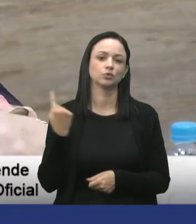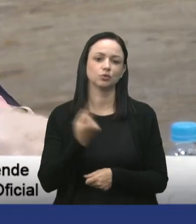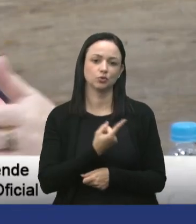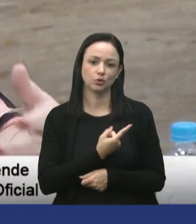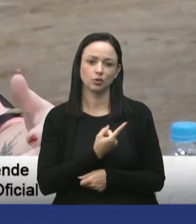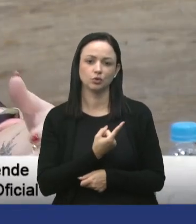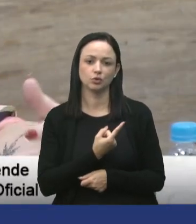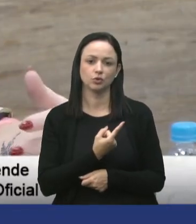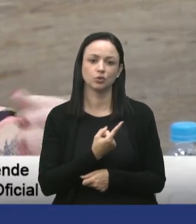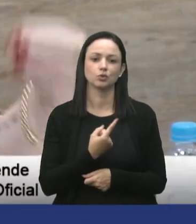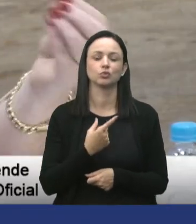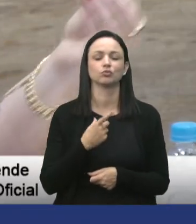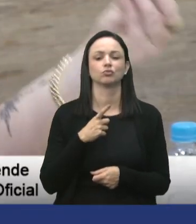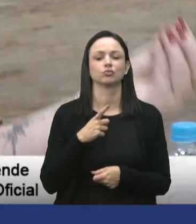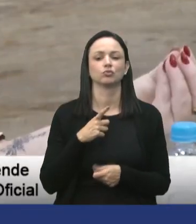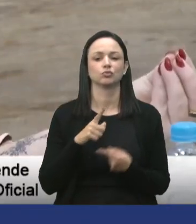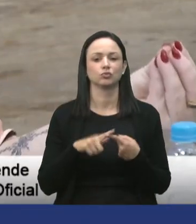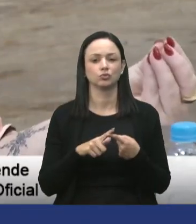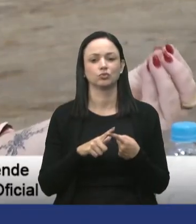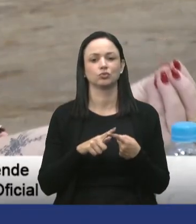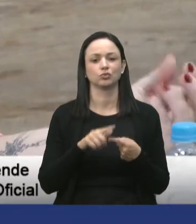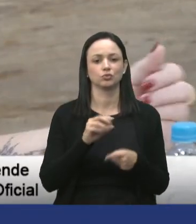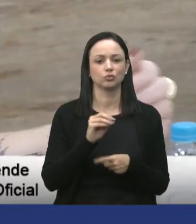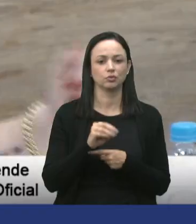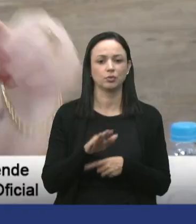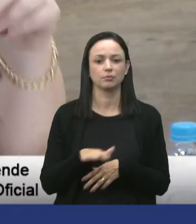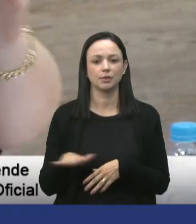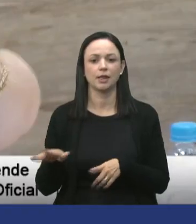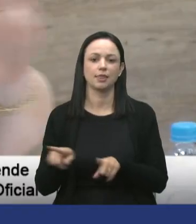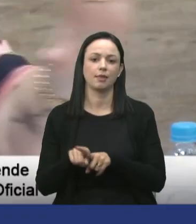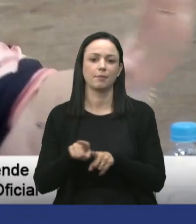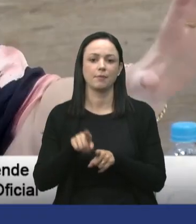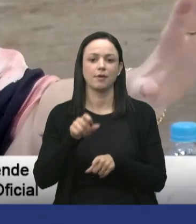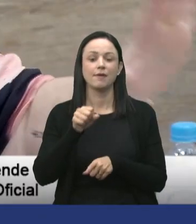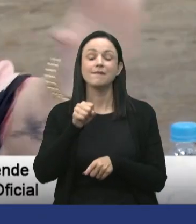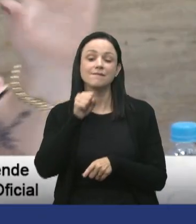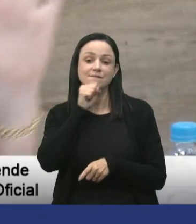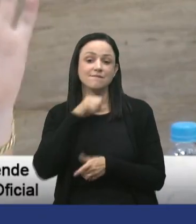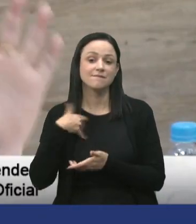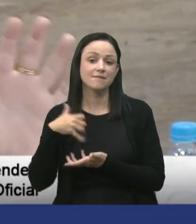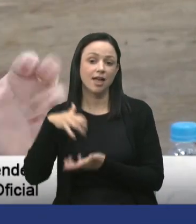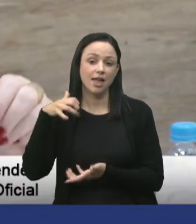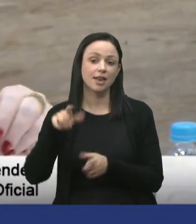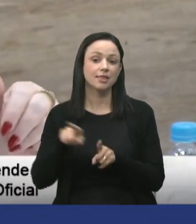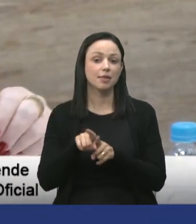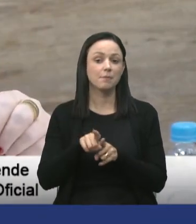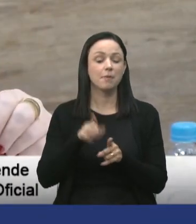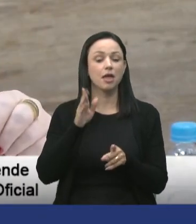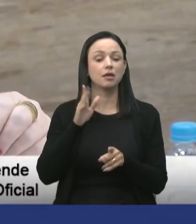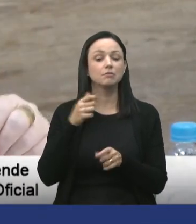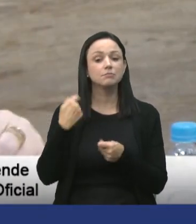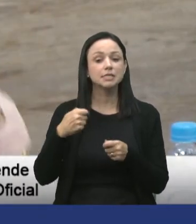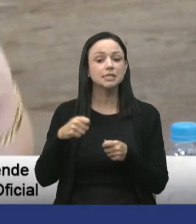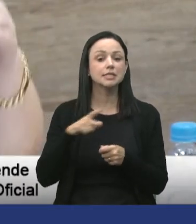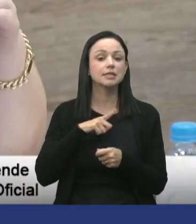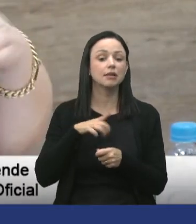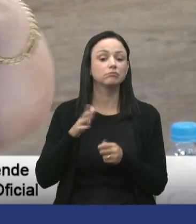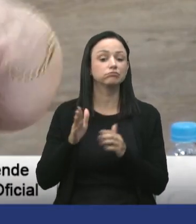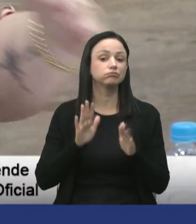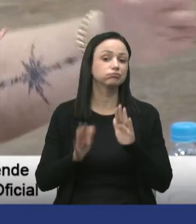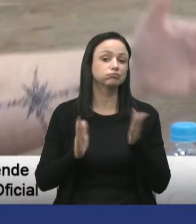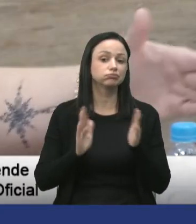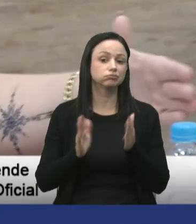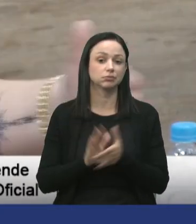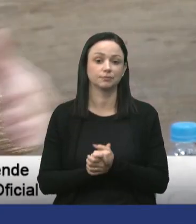pudéssemos nos ocupar dos pequenos e dos velhos, e de quem no meio do caminho precisasse de cuidado. E a